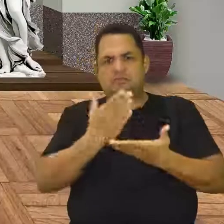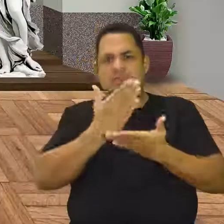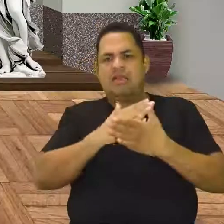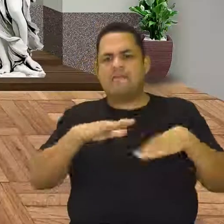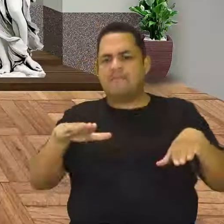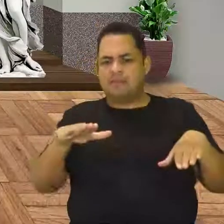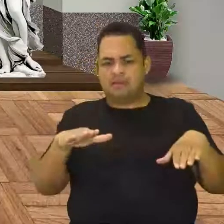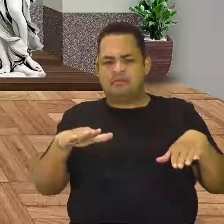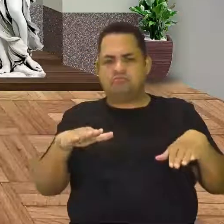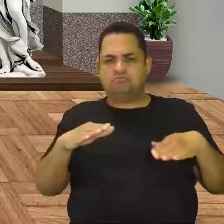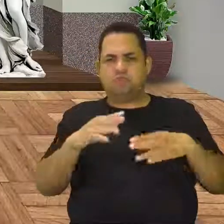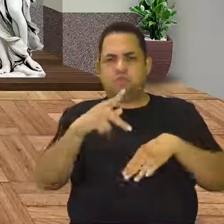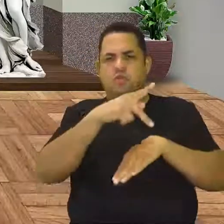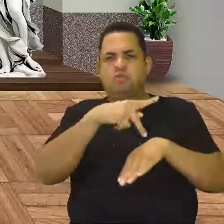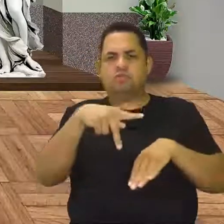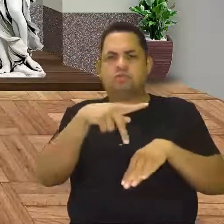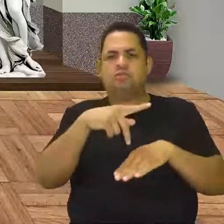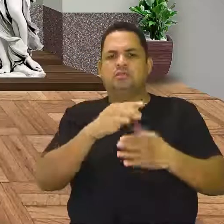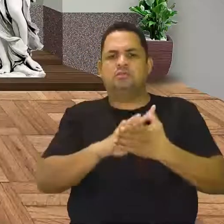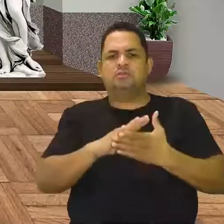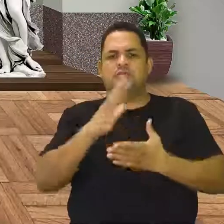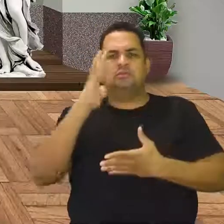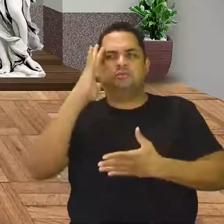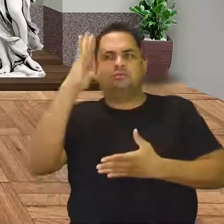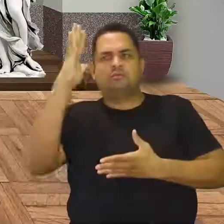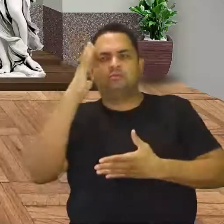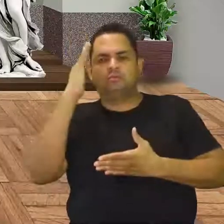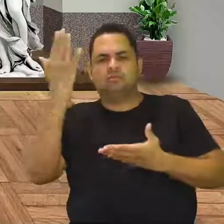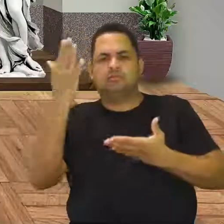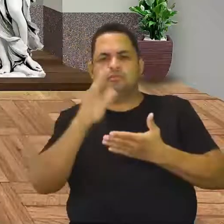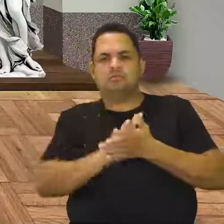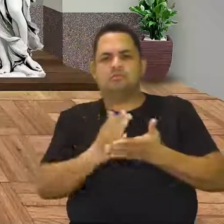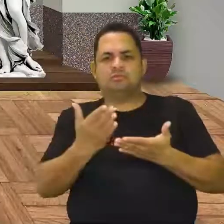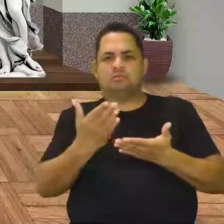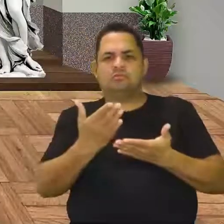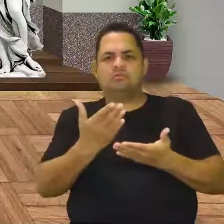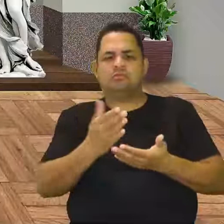checkmate. Aí você imagina os alemães, que já tinham